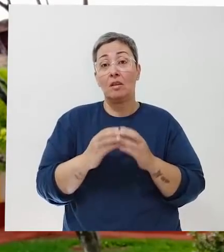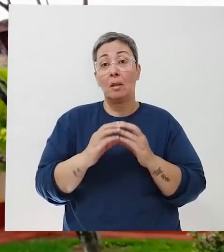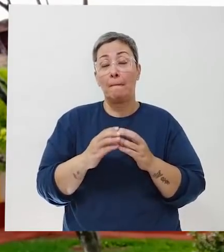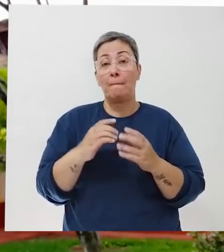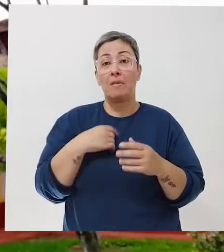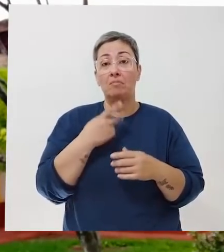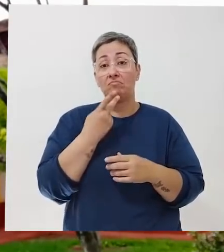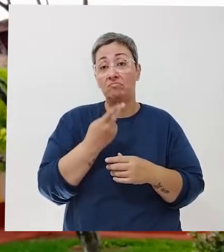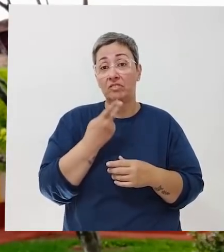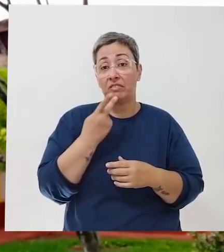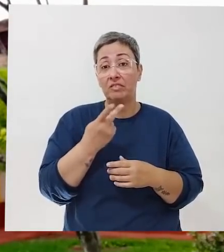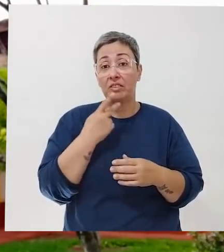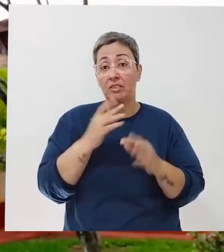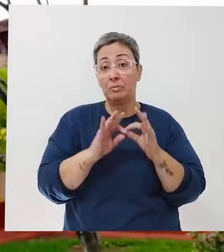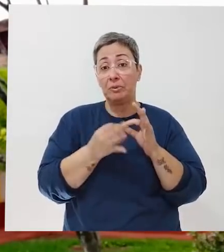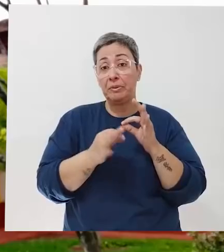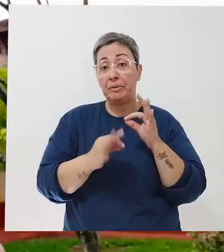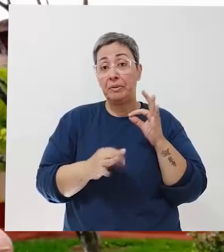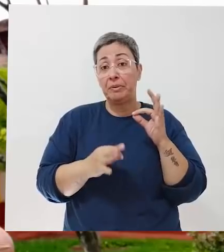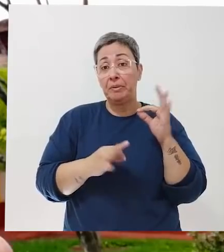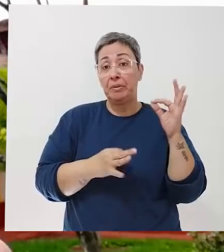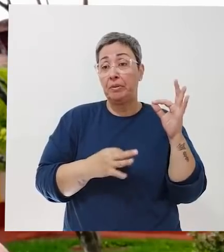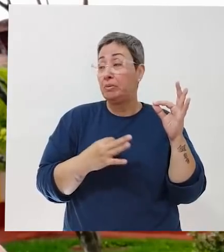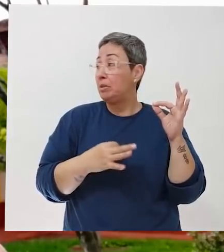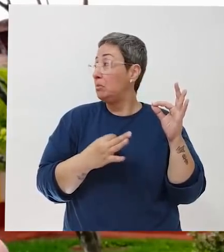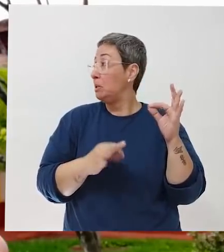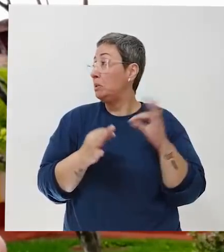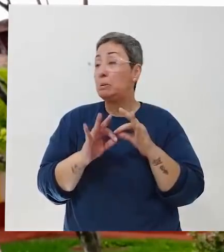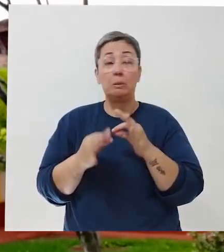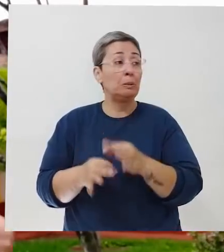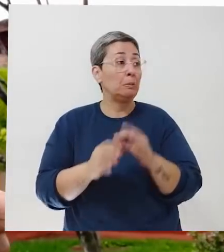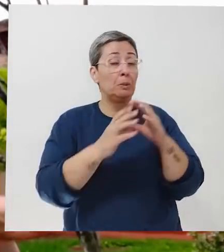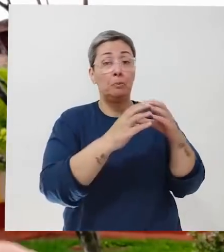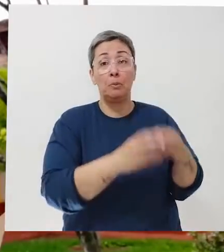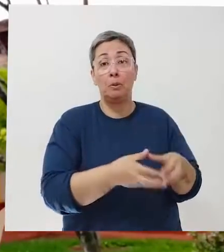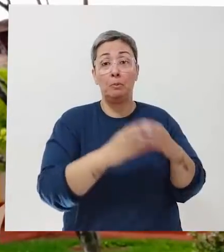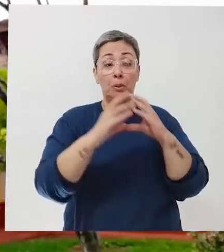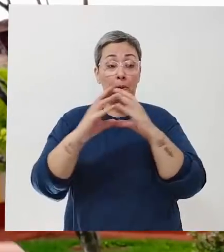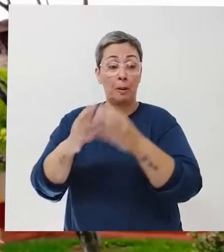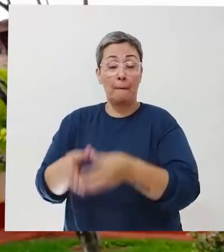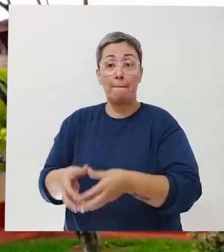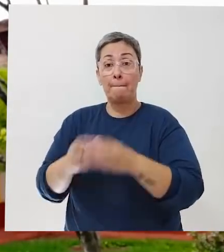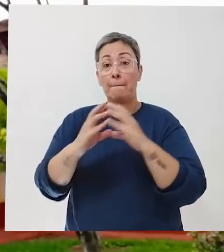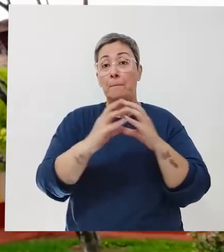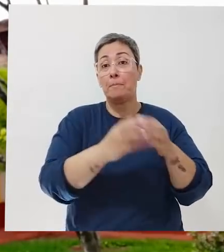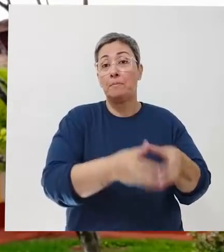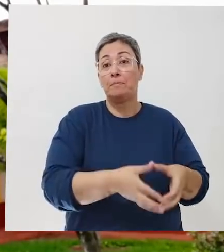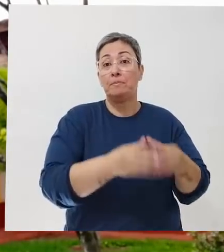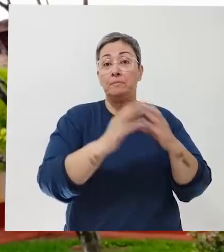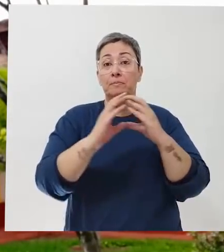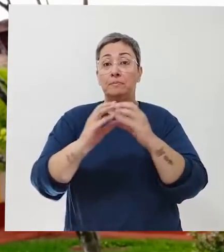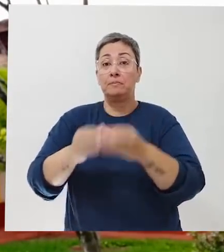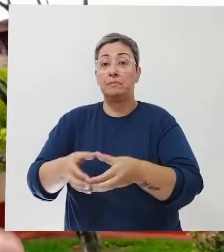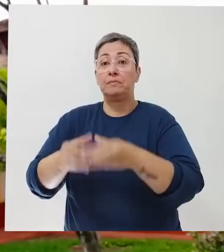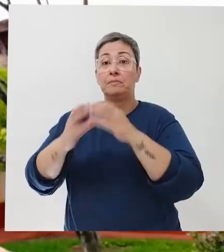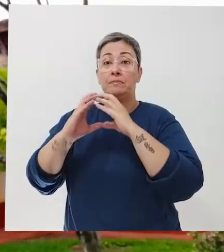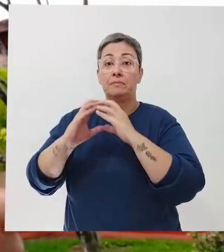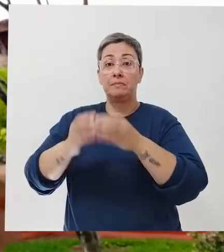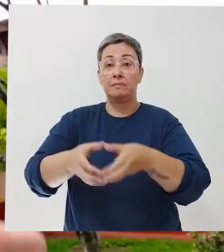a bolinha ficou falando sozinha, pra lá e pra cá e